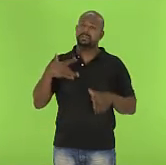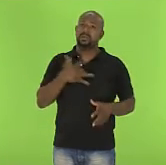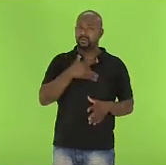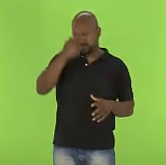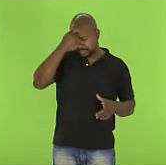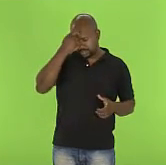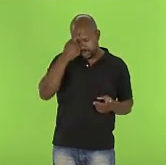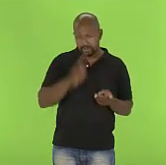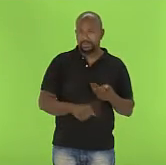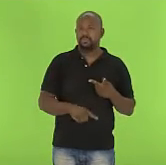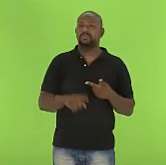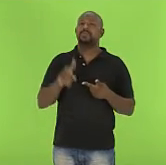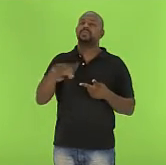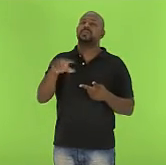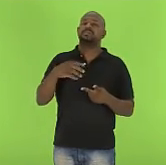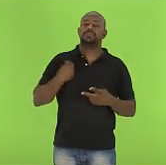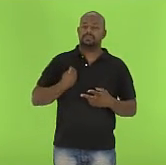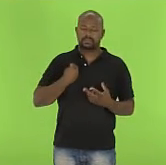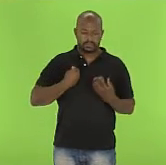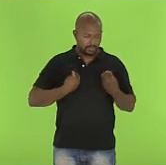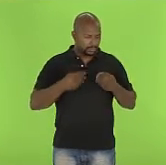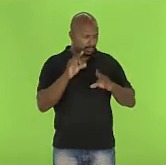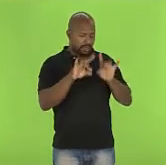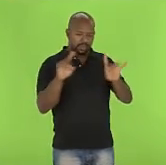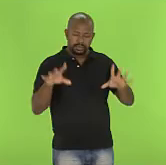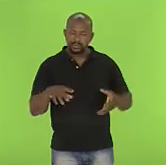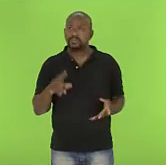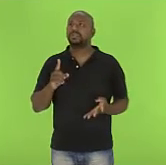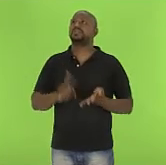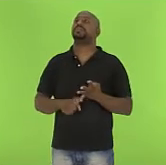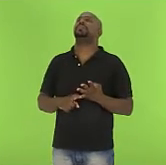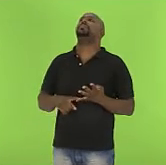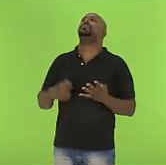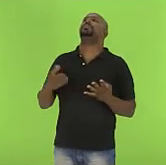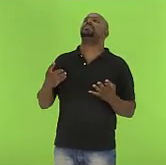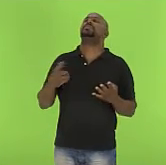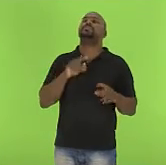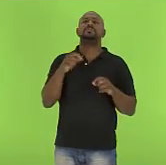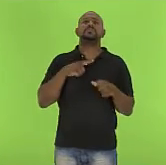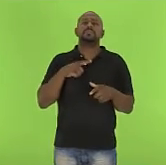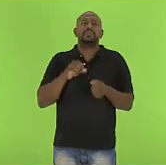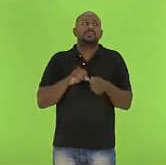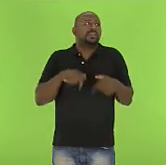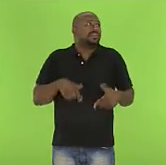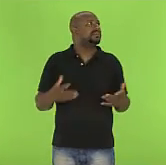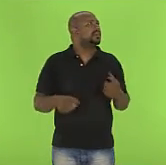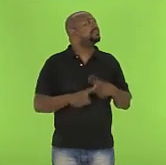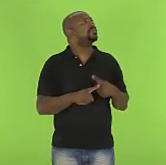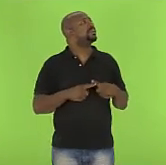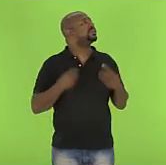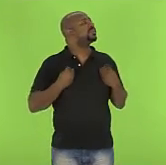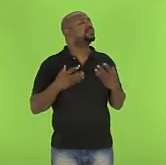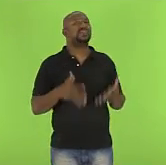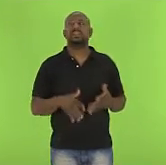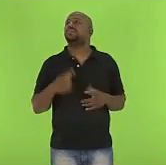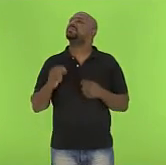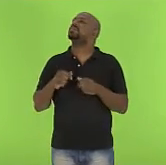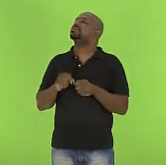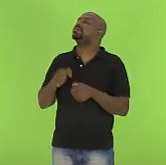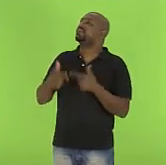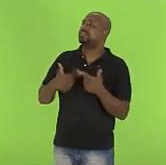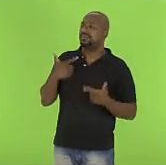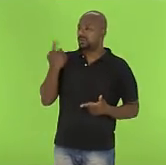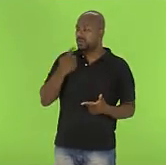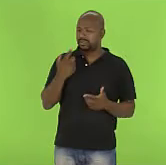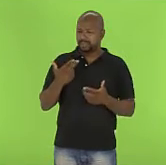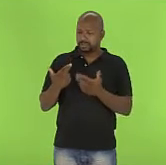de saúde mental, fala da parte existencial de cada um, fala da questão de o que estamos fazendo aqui, por que estamos aqui, o que temos